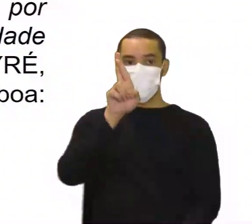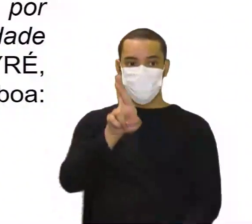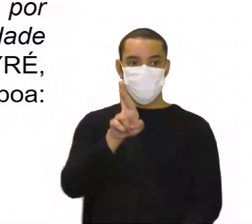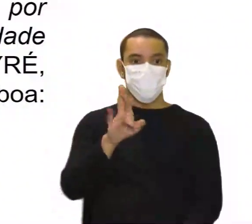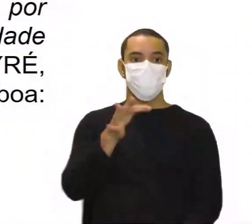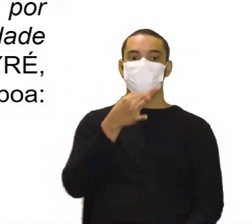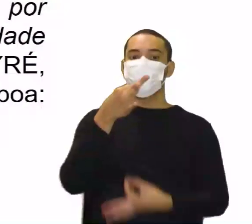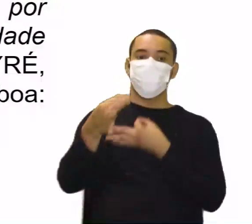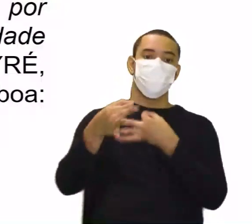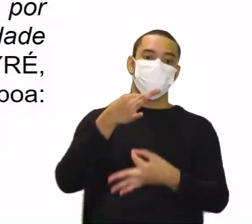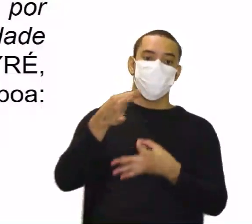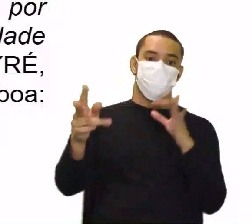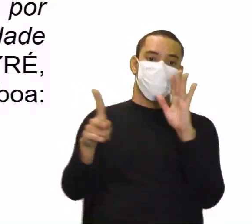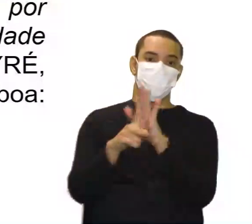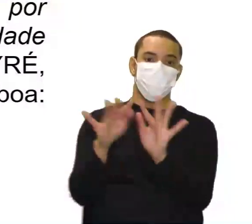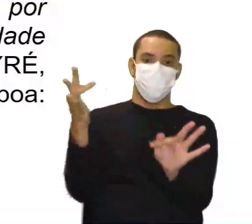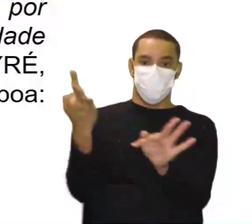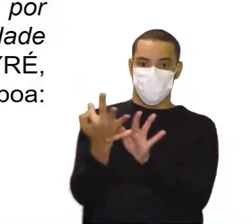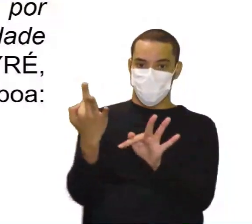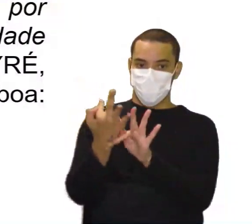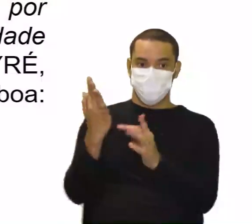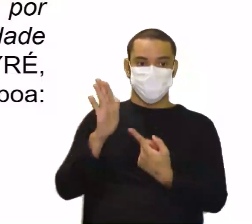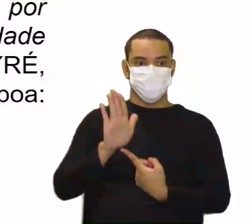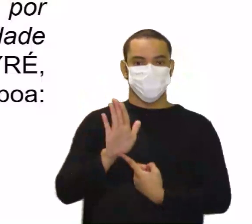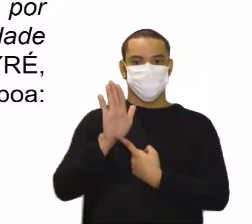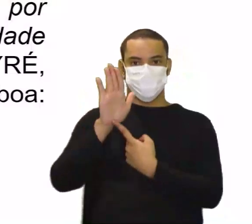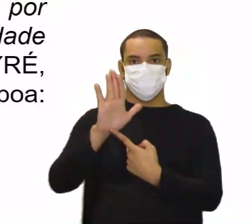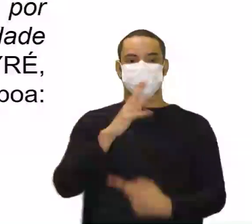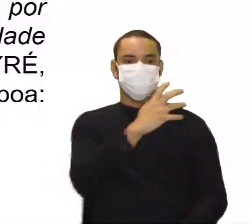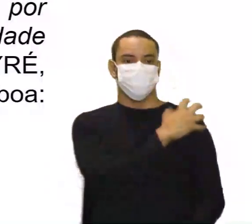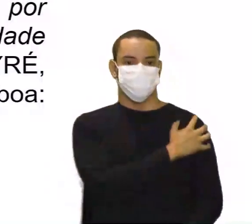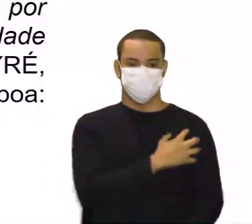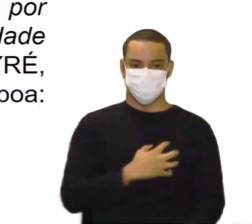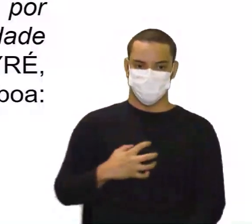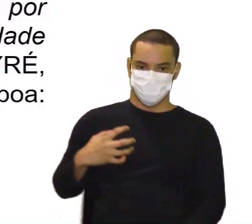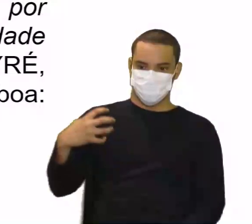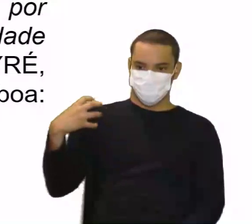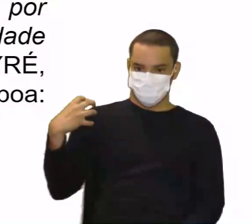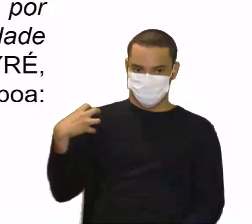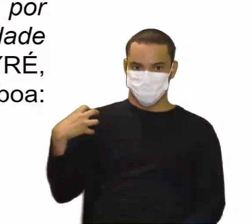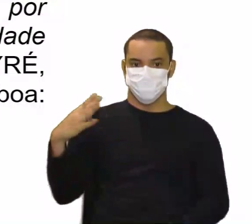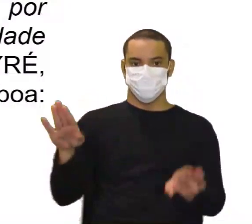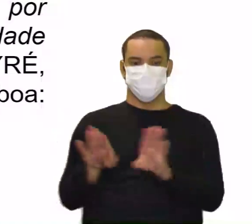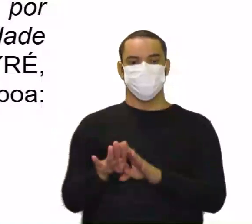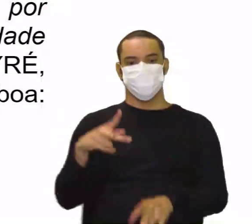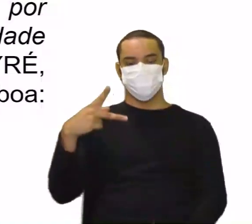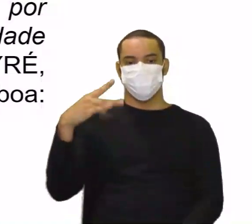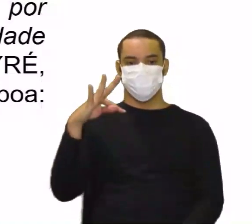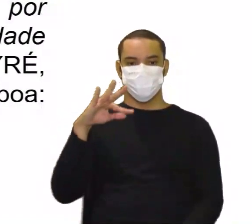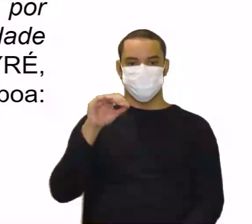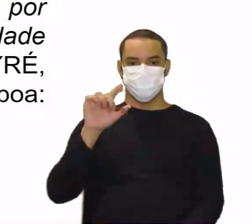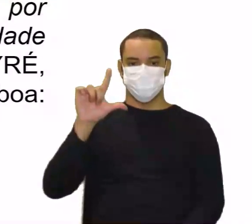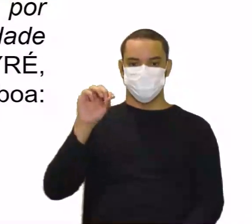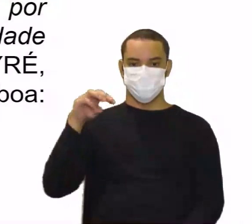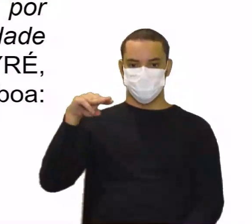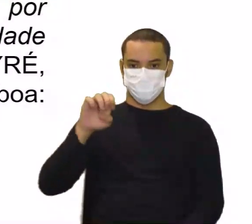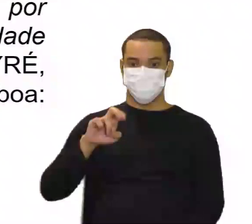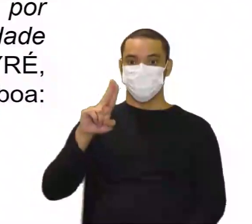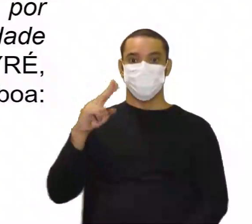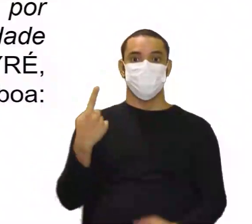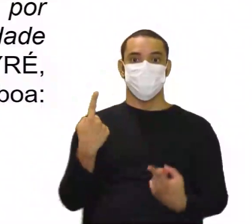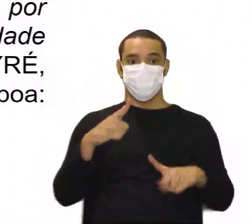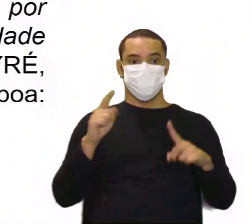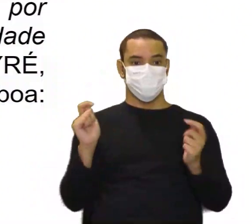aos argumentos físicos apresentados por Aristóteles e por Ptolomeu contra a possibilidade